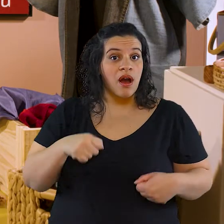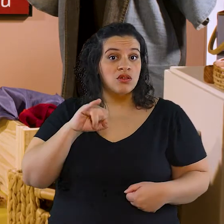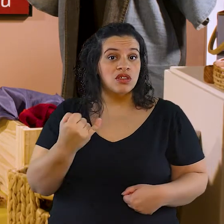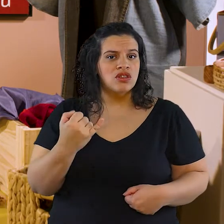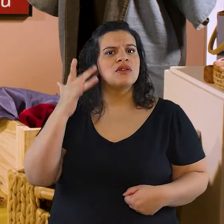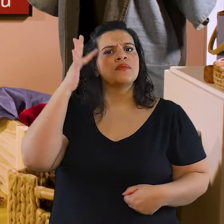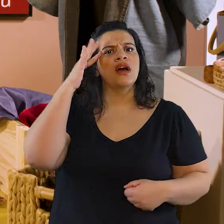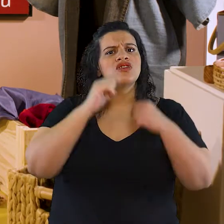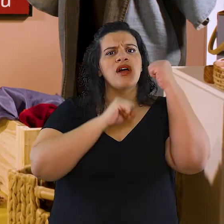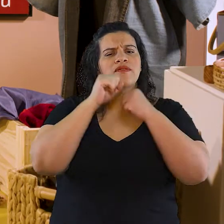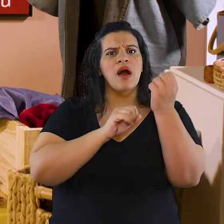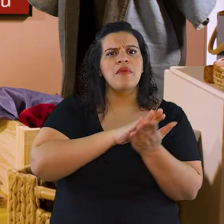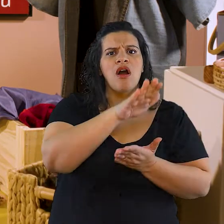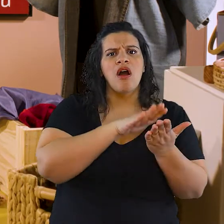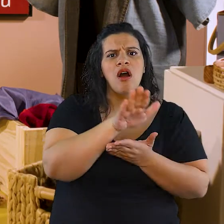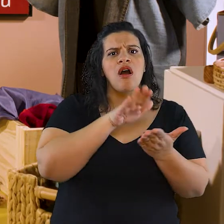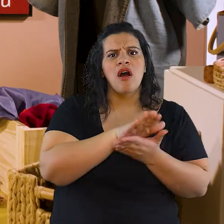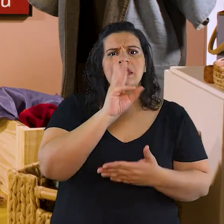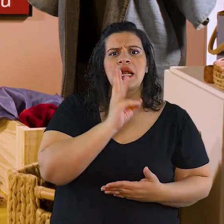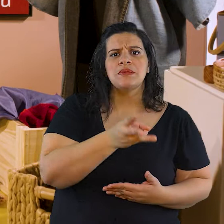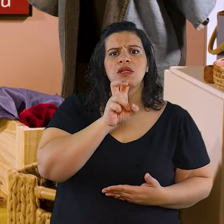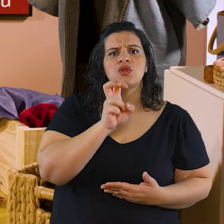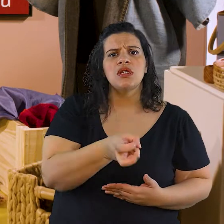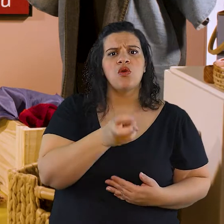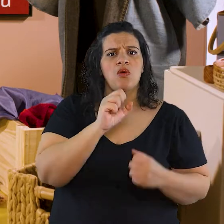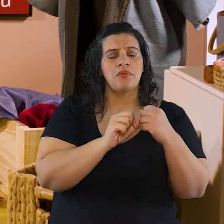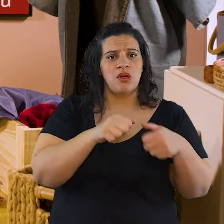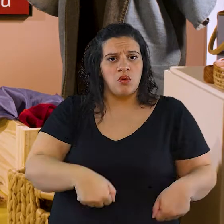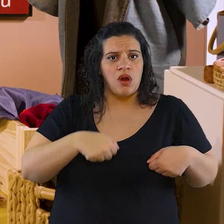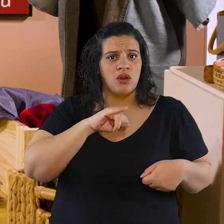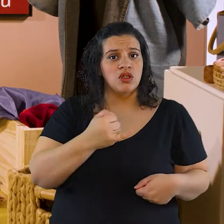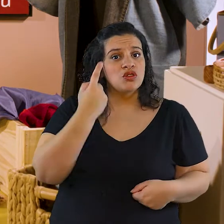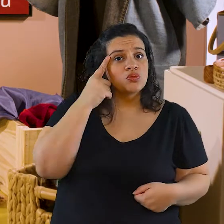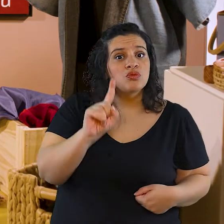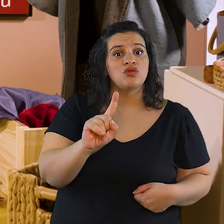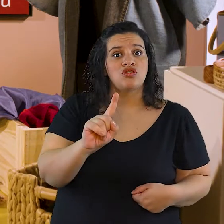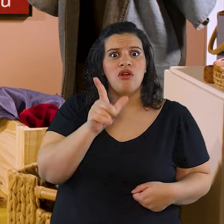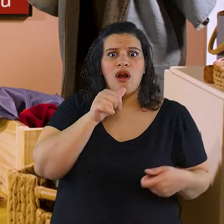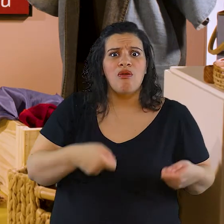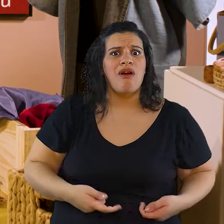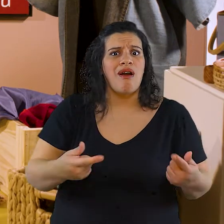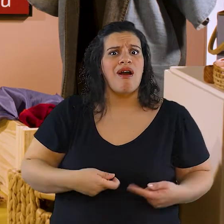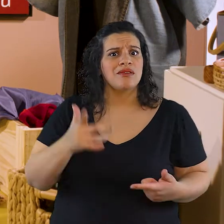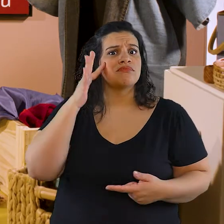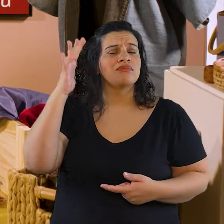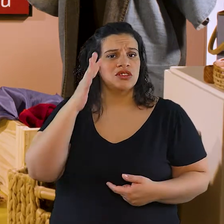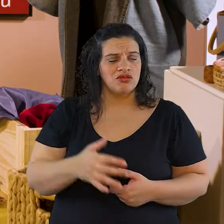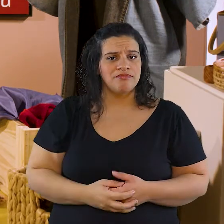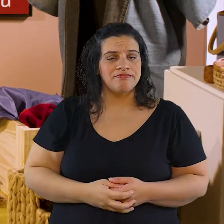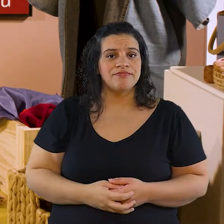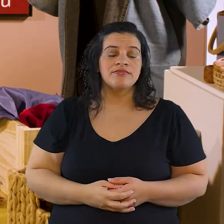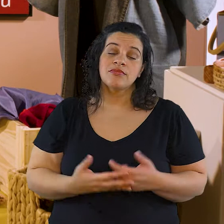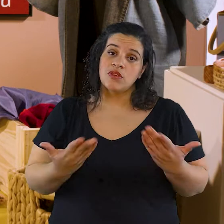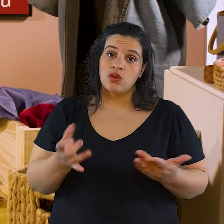jeans. Imagina uma fábrica que produz, sei lá, 3.000, 5.000 calças jeans por dia, o quanto de gasto de água tem, né?